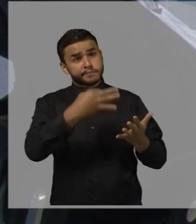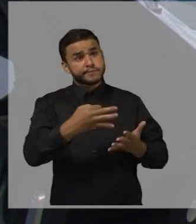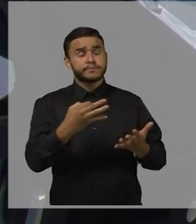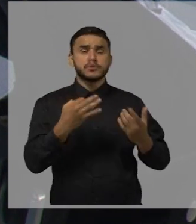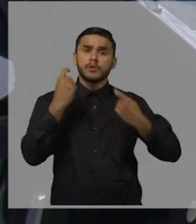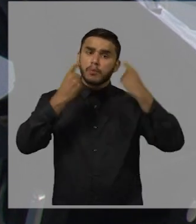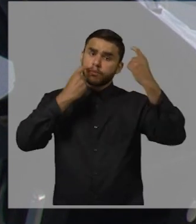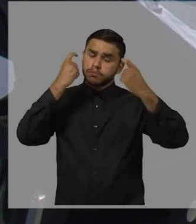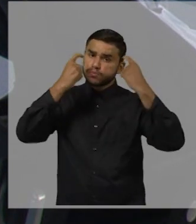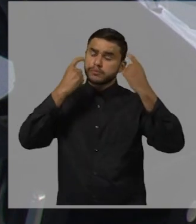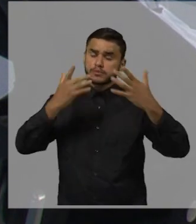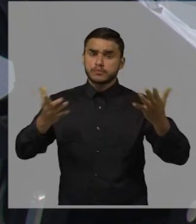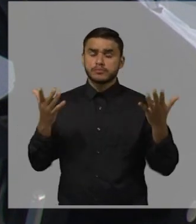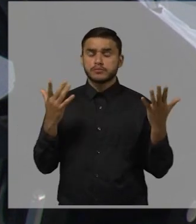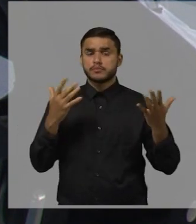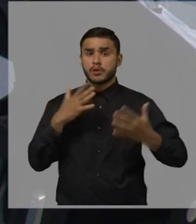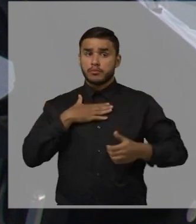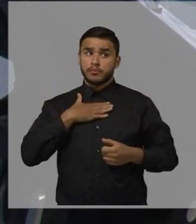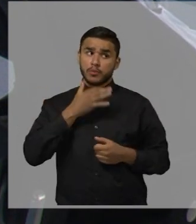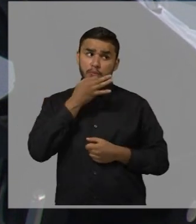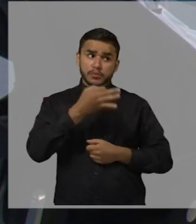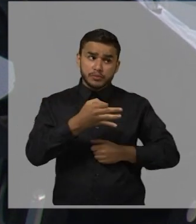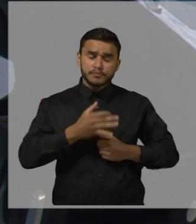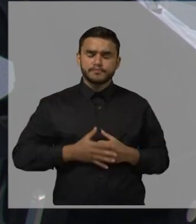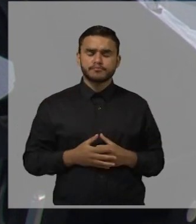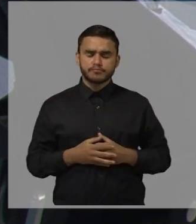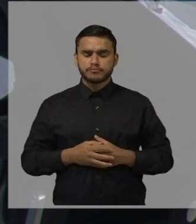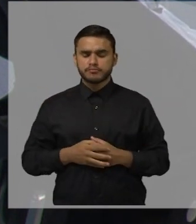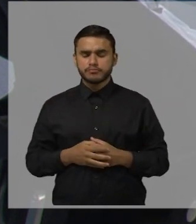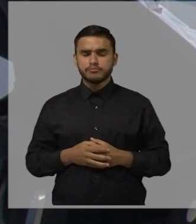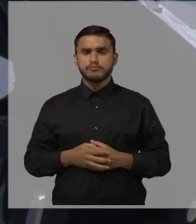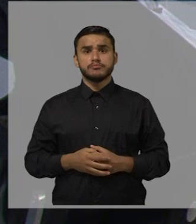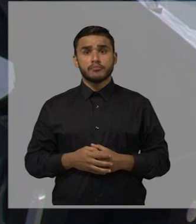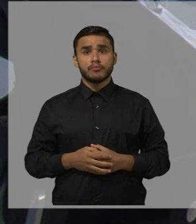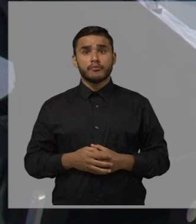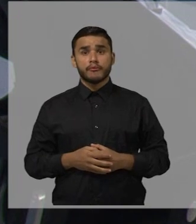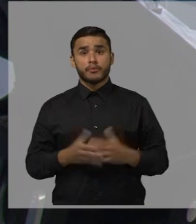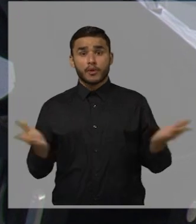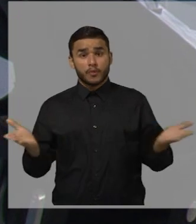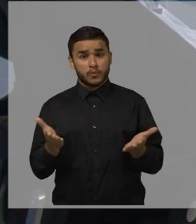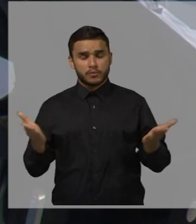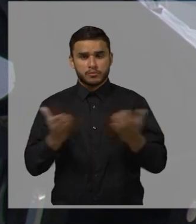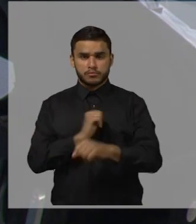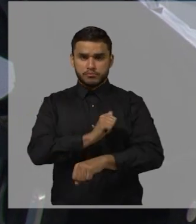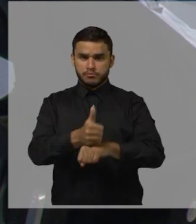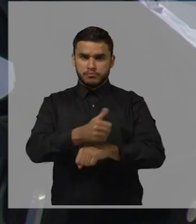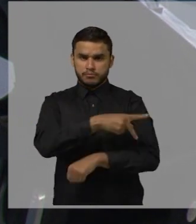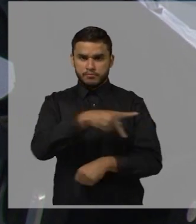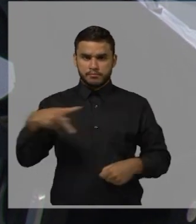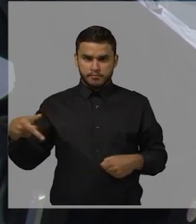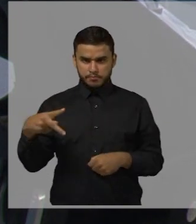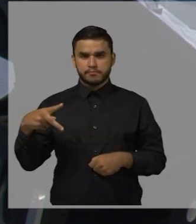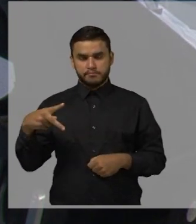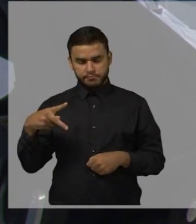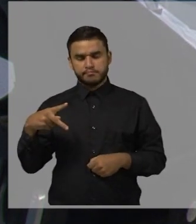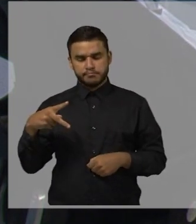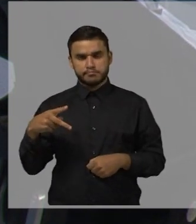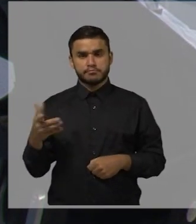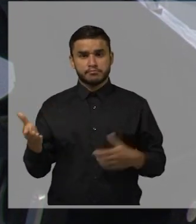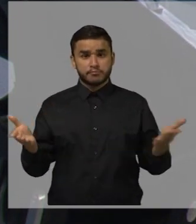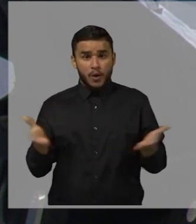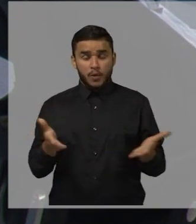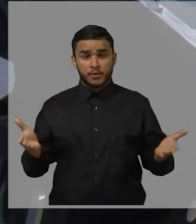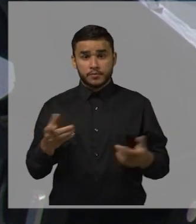na verdade, preocupa a mim, particularmente, é o seguinte. Acho que esse